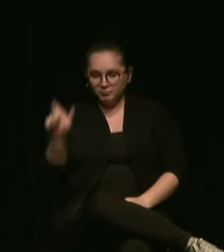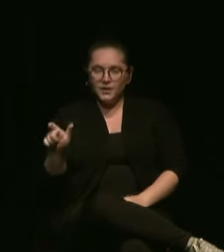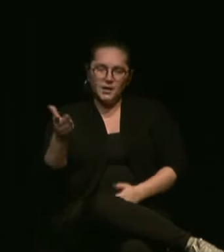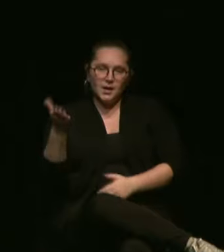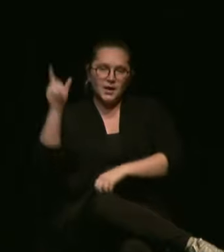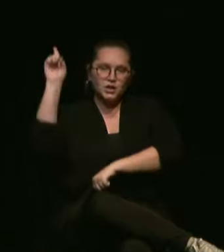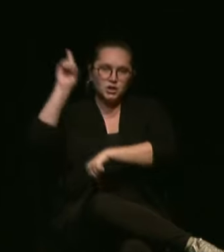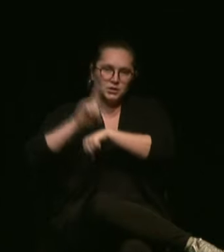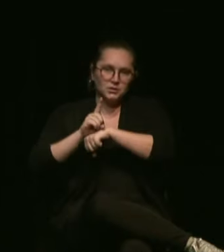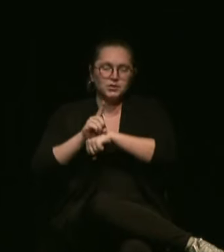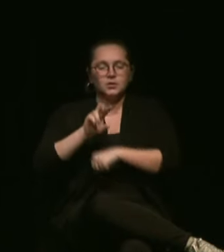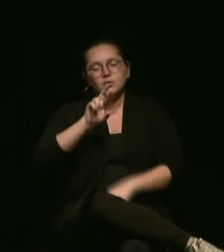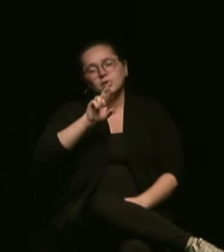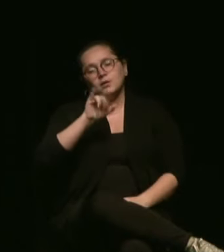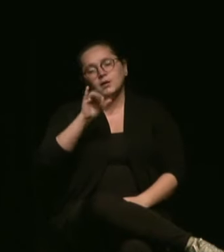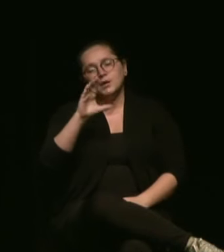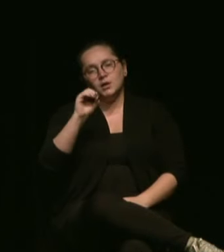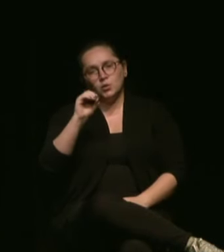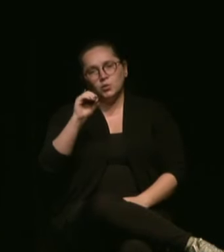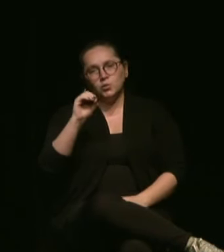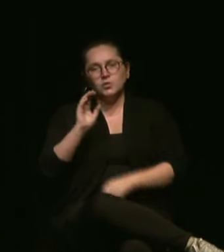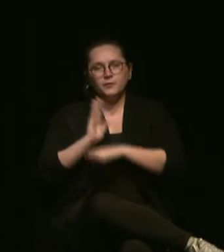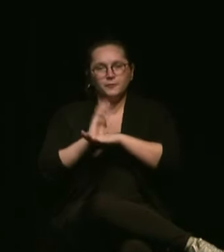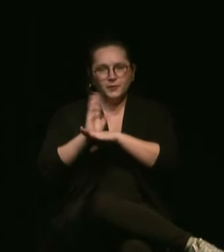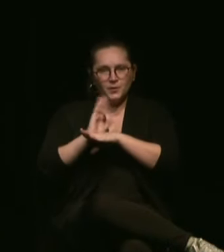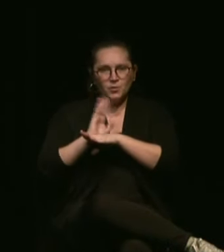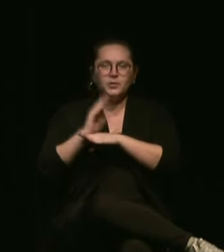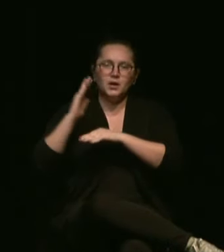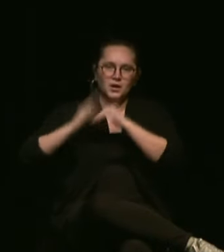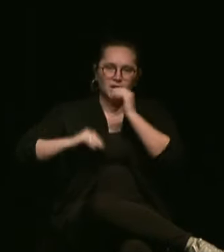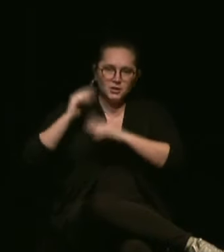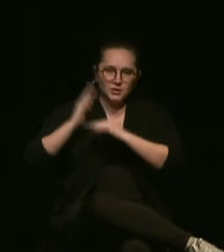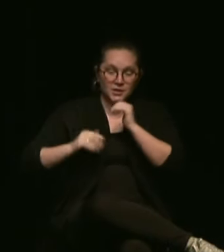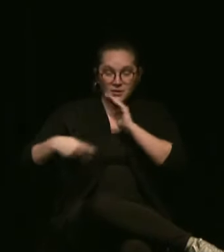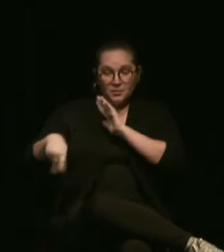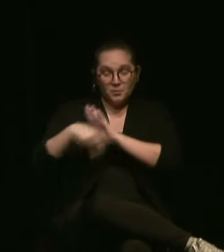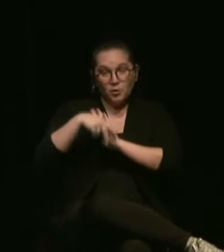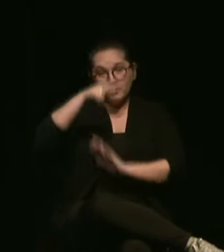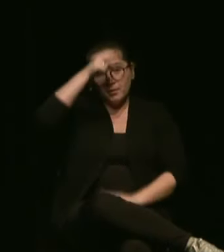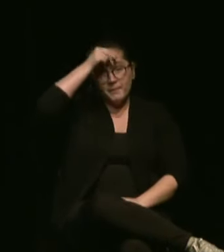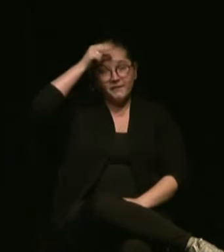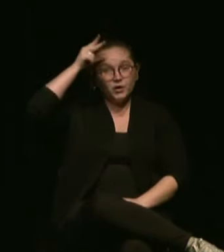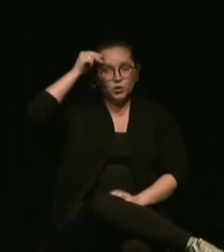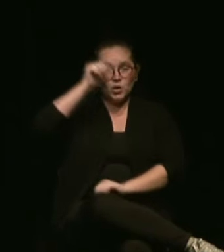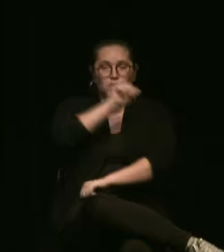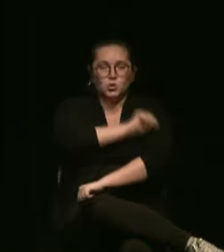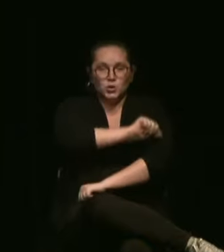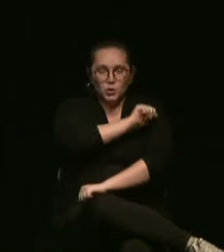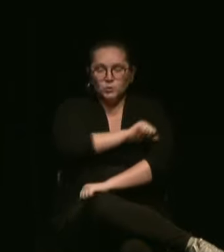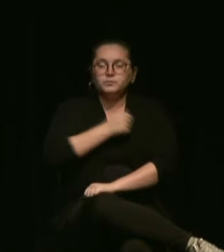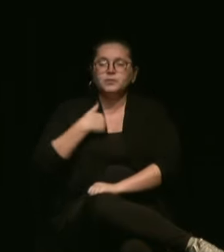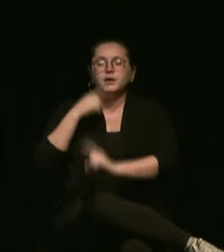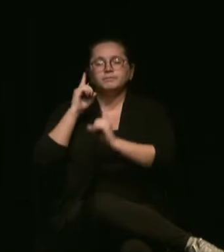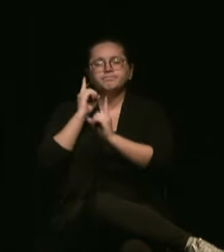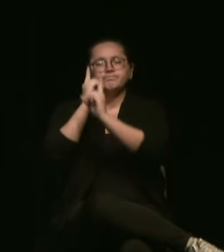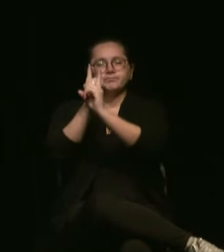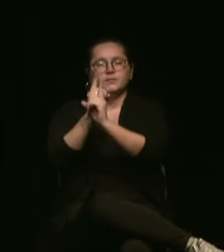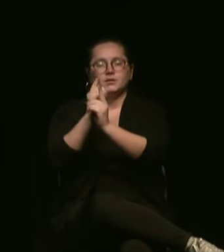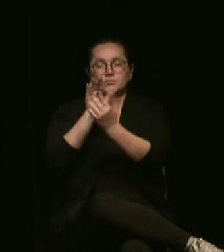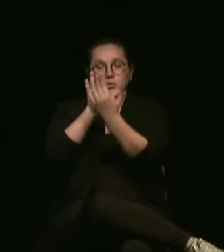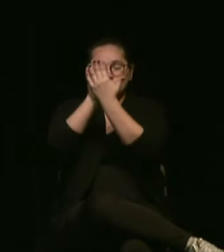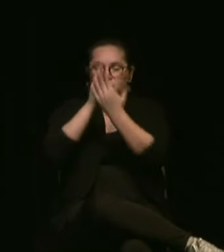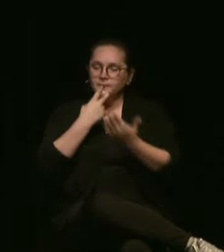da Rio Filme, que era uma agência de produção de cinema da Prefeitura do Rio de Janeiro, e diz para o Avelar, olha, ninguém